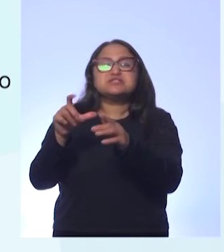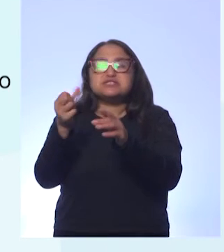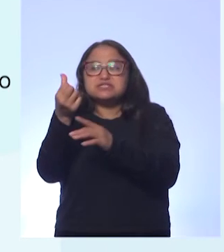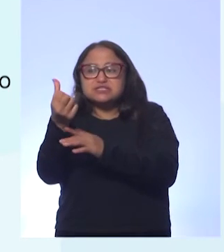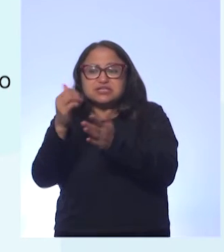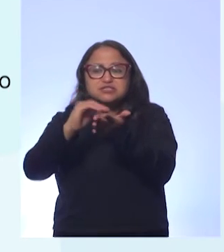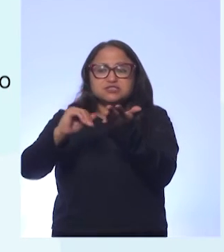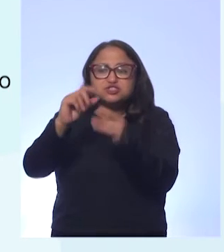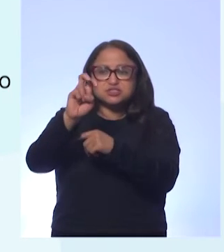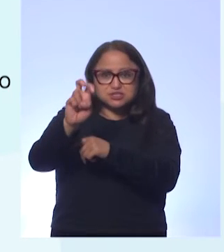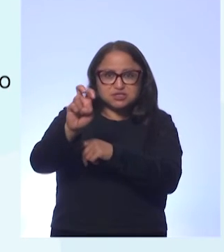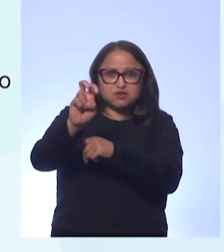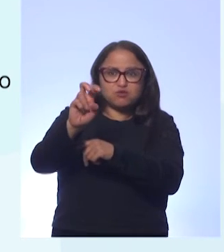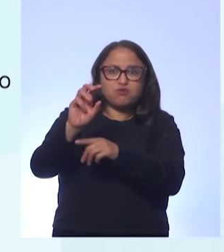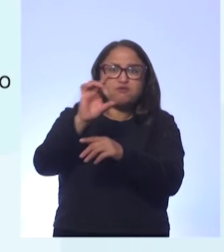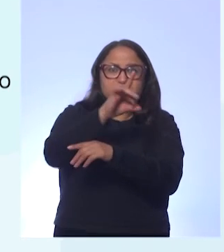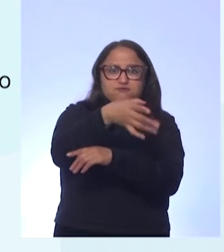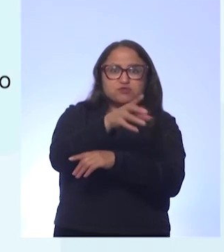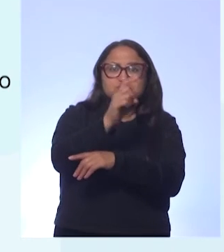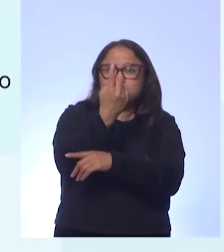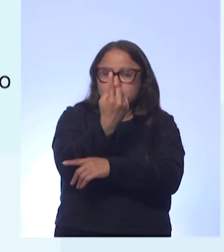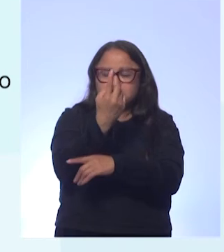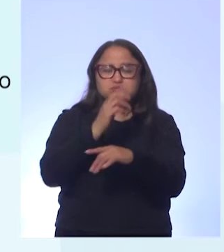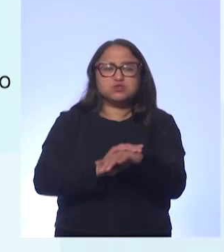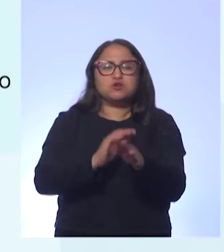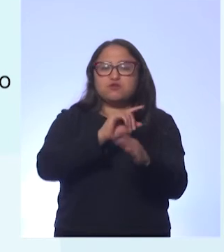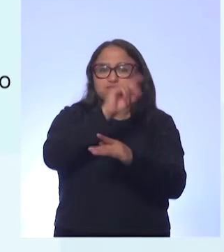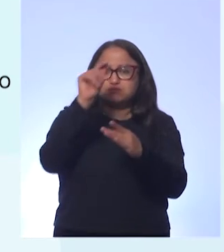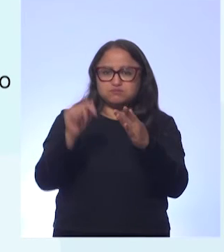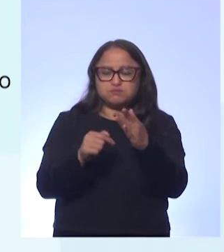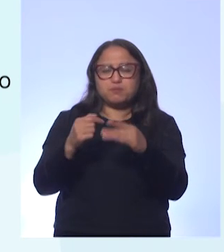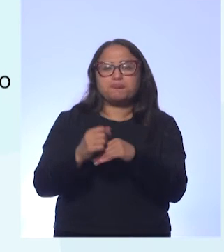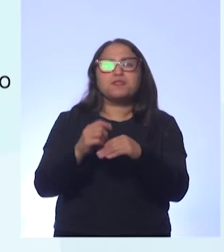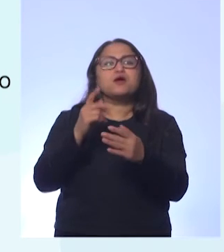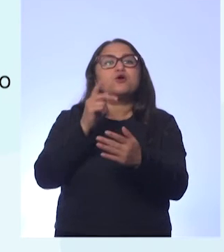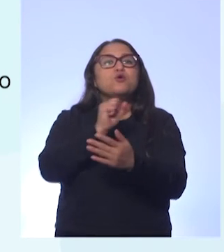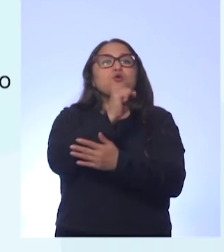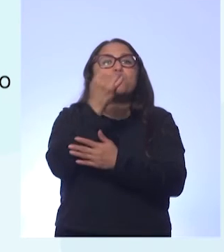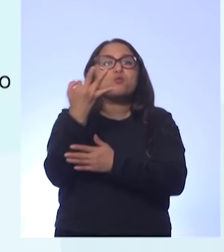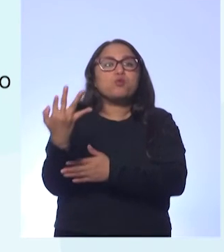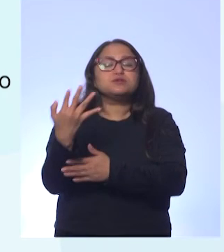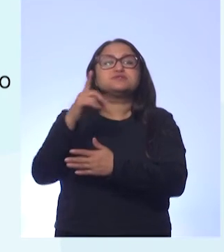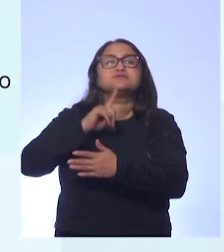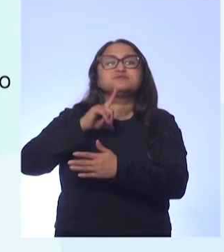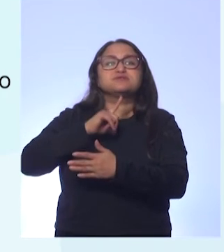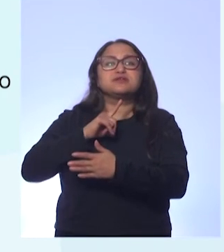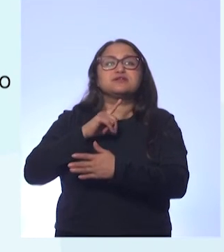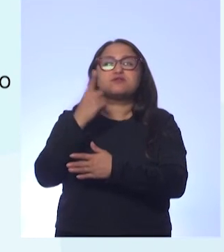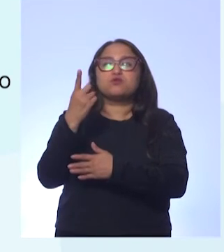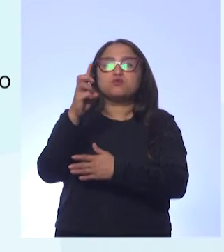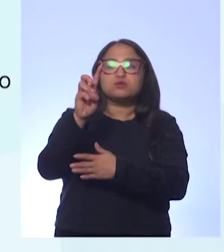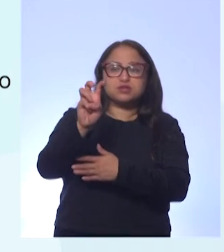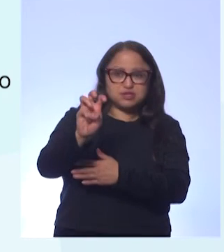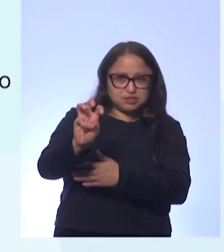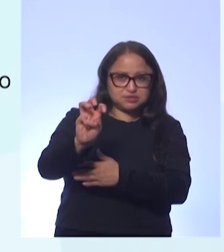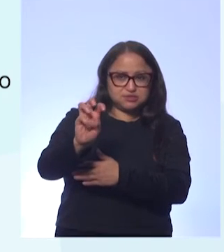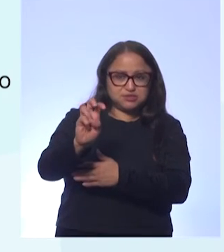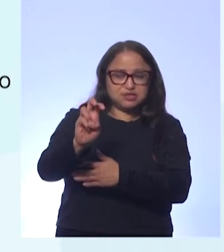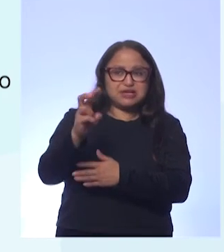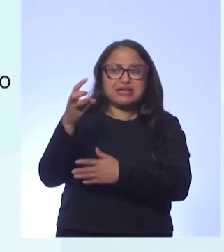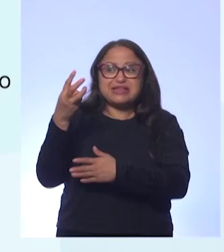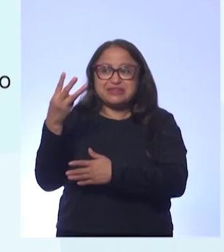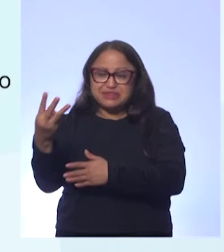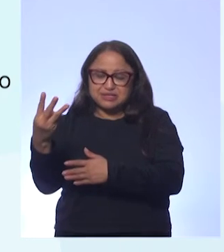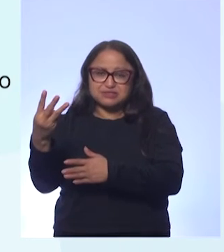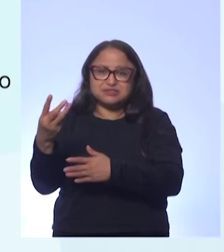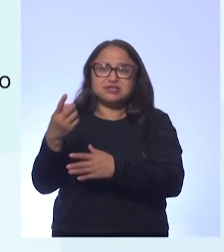1. Eu vou abaixar o outro número aqui, o 5. E quantas vezes o 5 cabe aqui no 15? 3 vezes, né? 3 vezes 5,